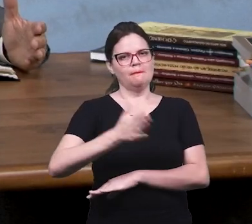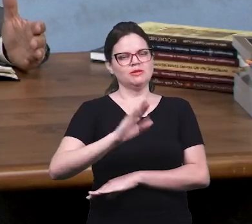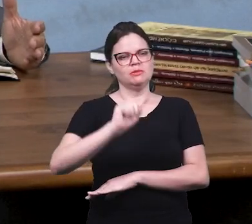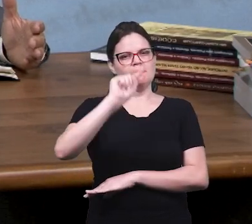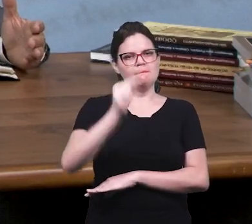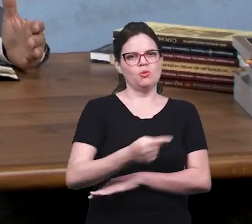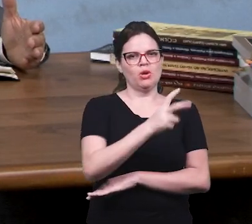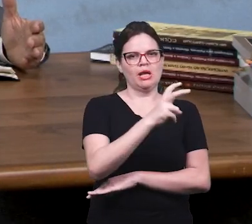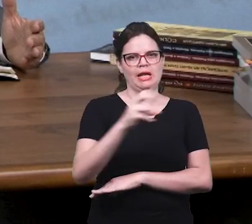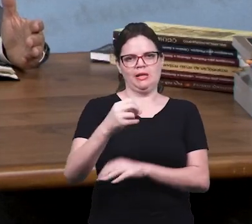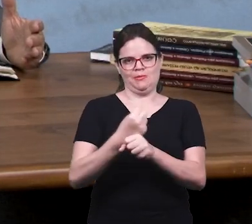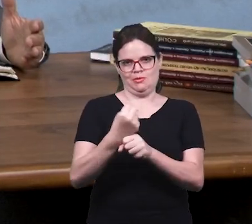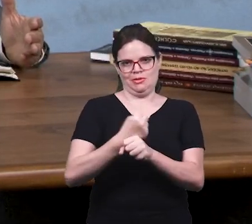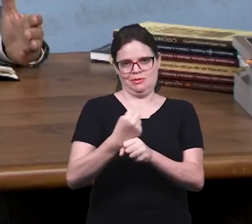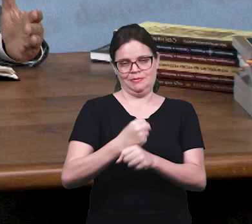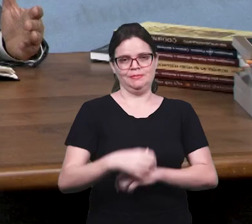anos.